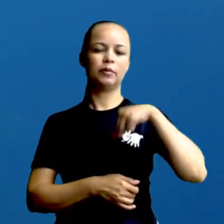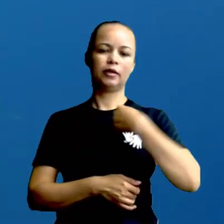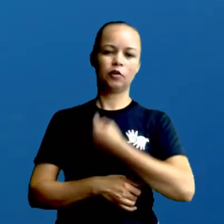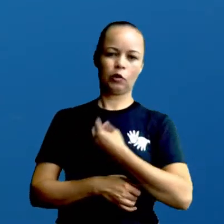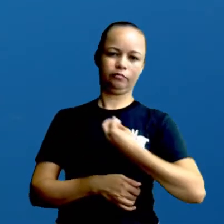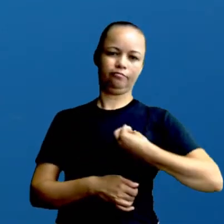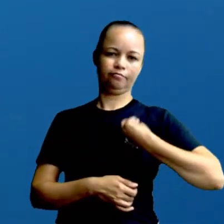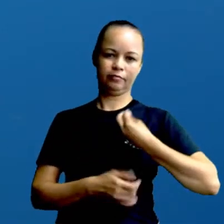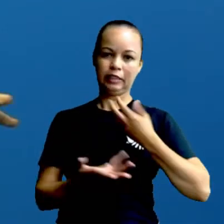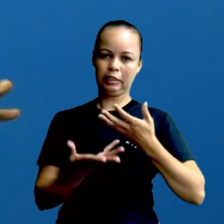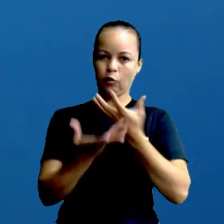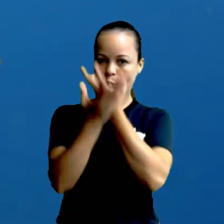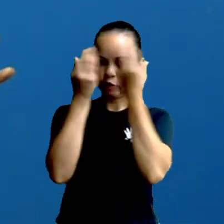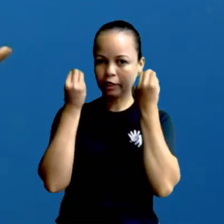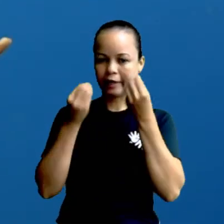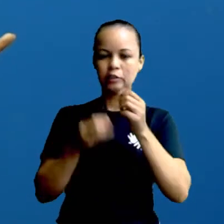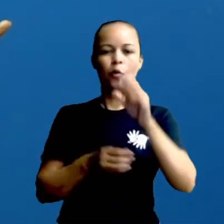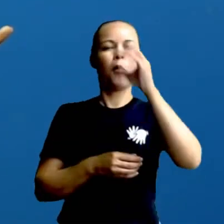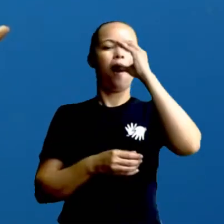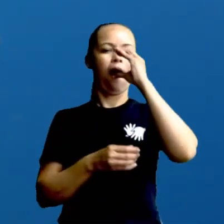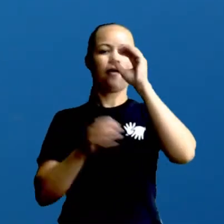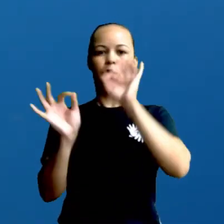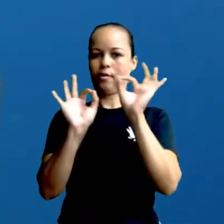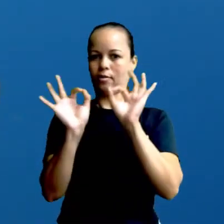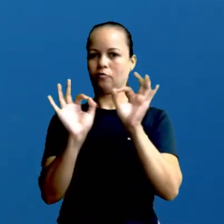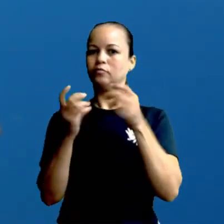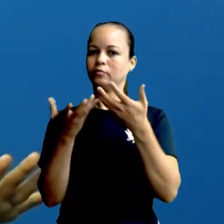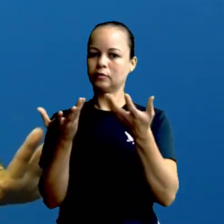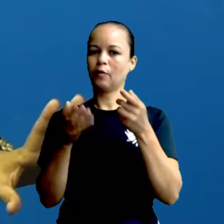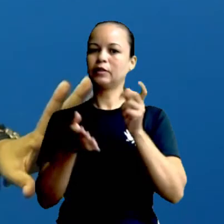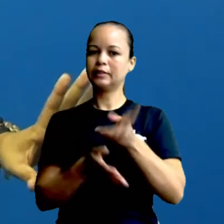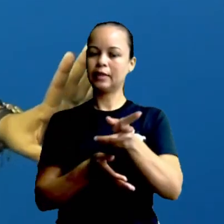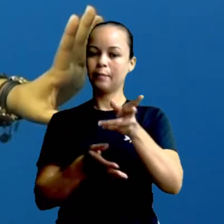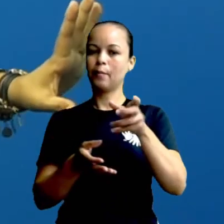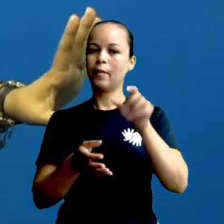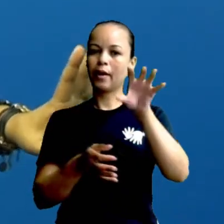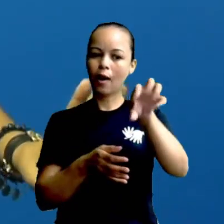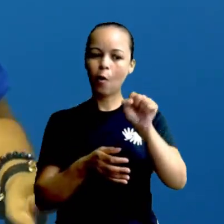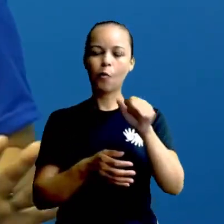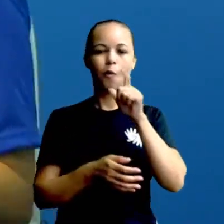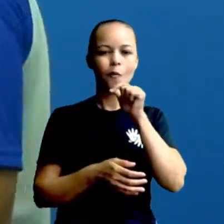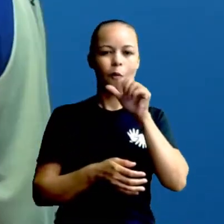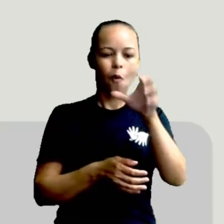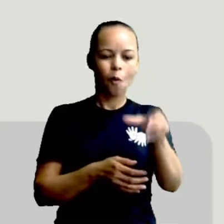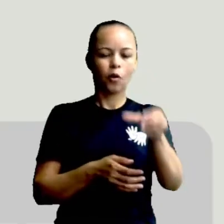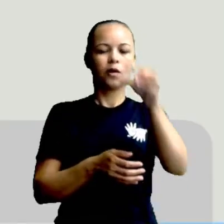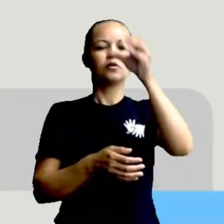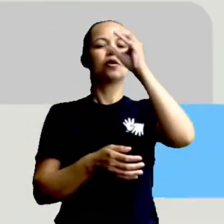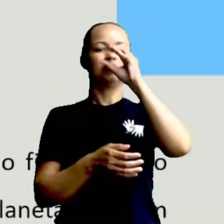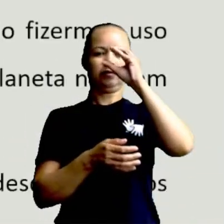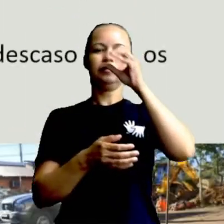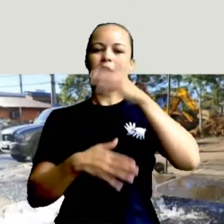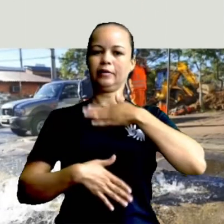Então não esquece de beber água, né? Nessa aula que a gente está assistindo hoje, já pega um copinho de água para ir bebendo para se